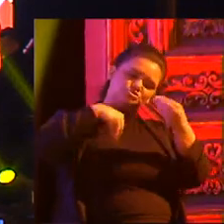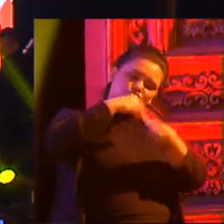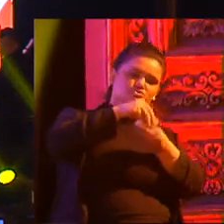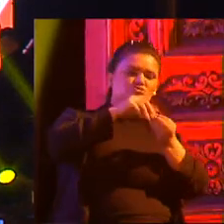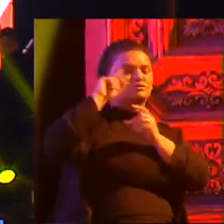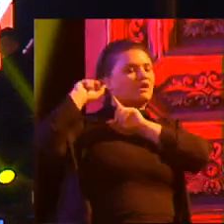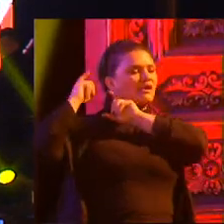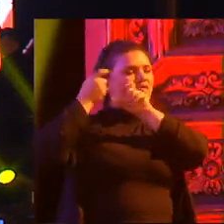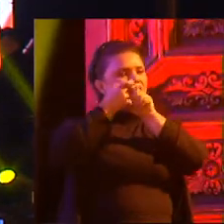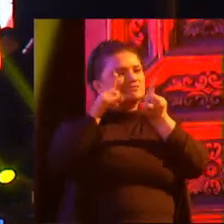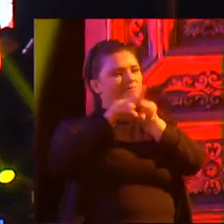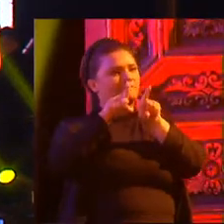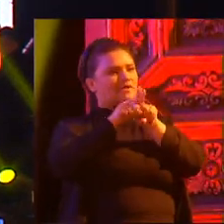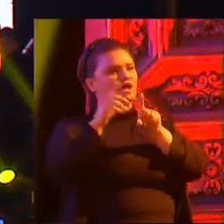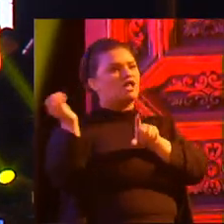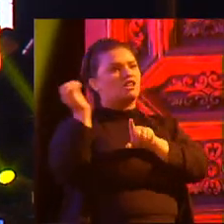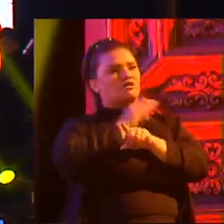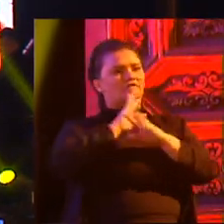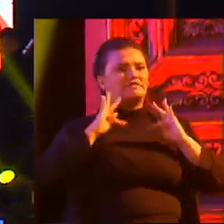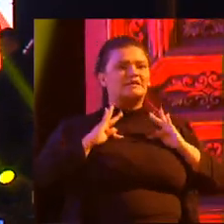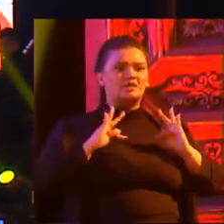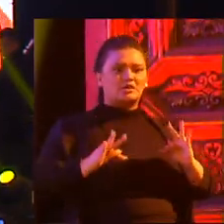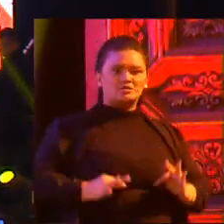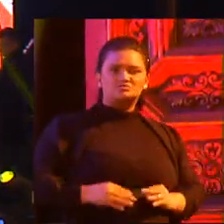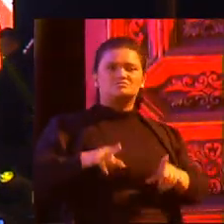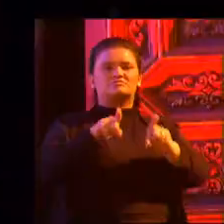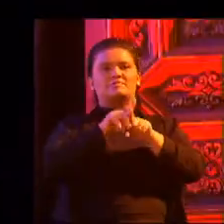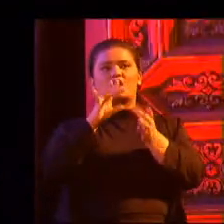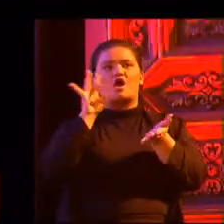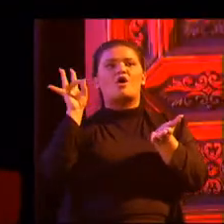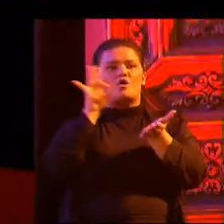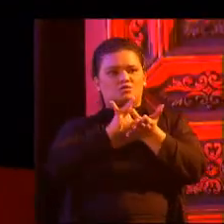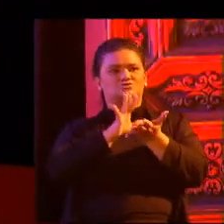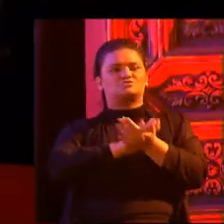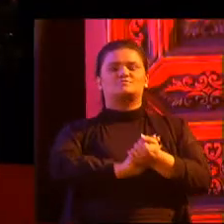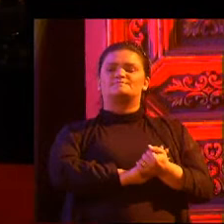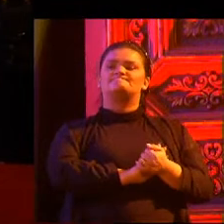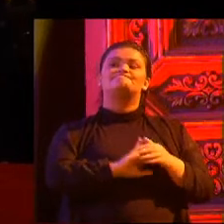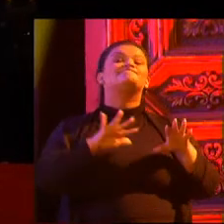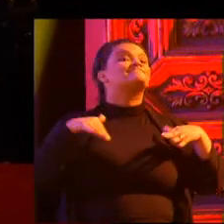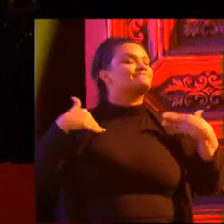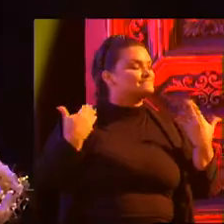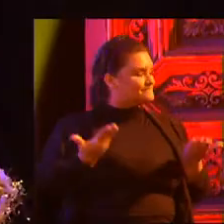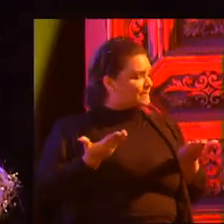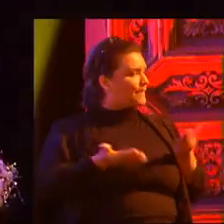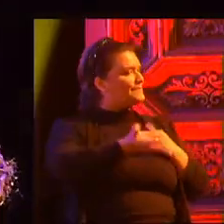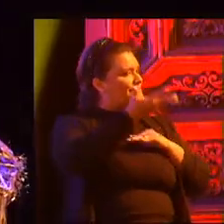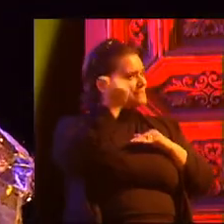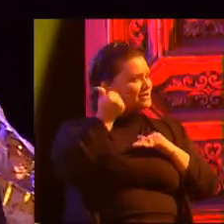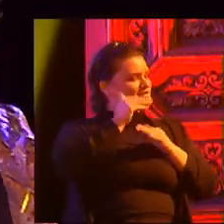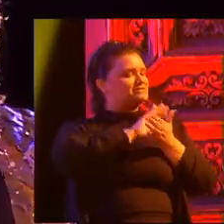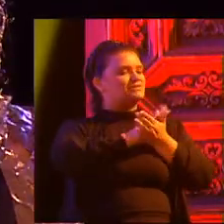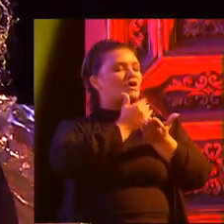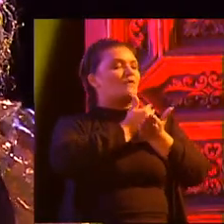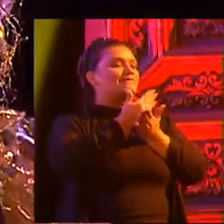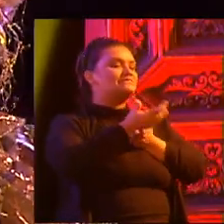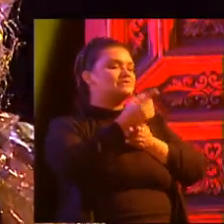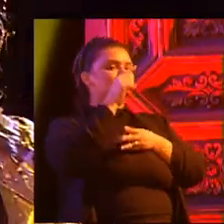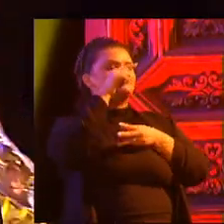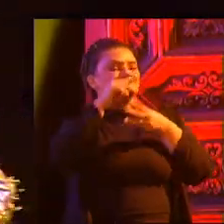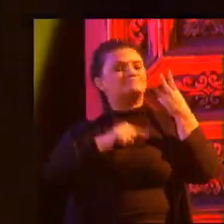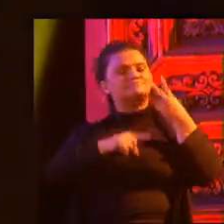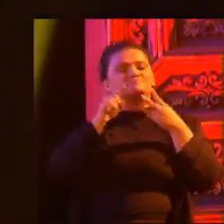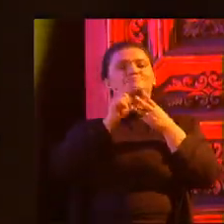e modernidade de uma maneira envolvente e original. Pois então, bora nessa. Vamos conhecer os indicados